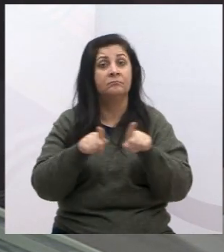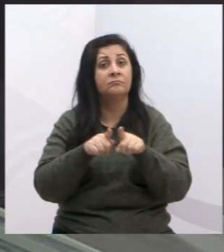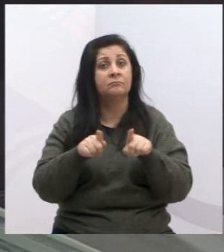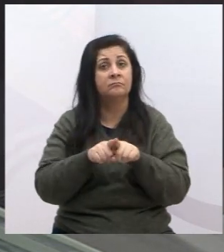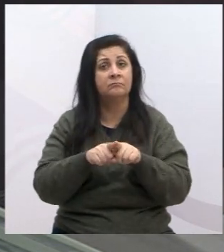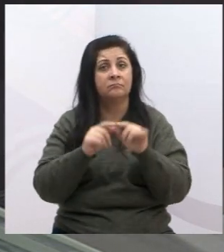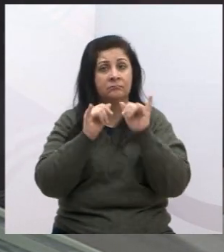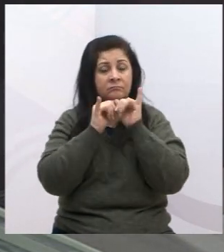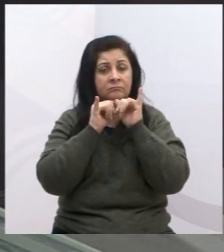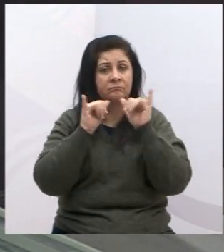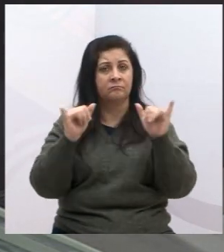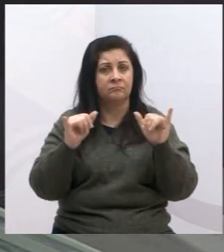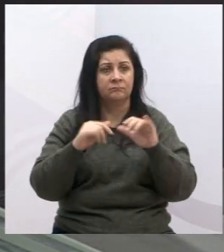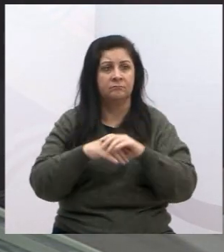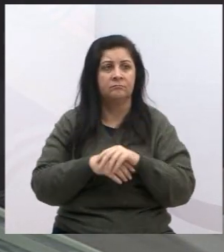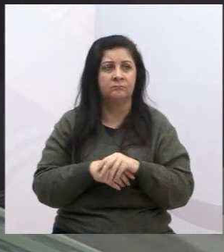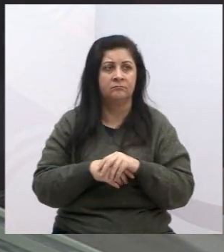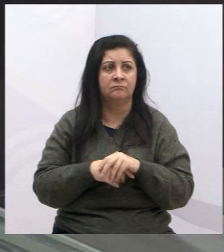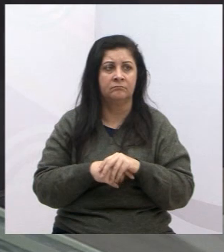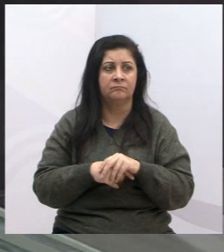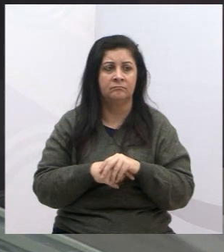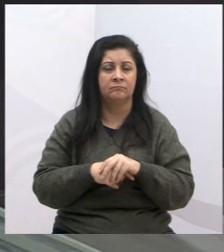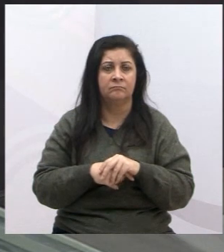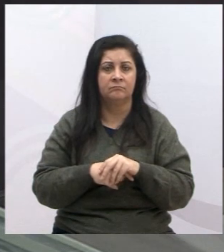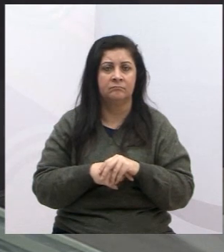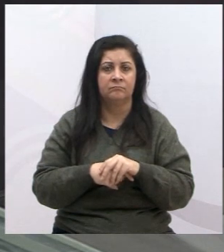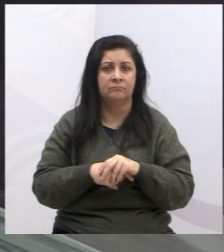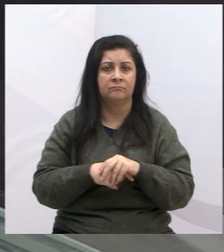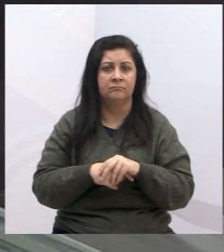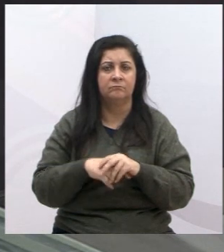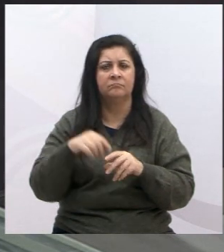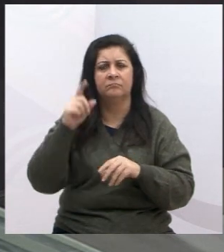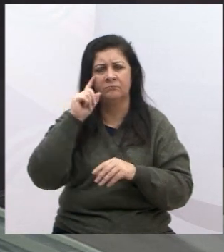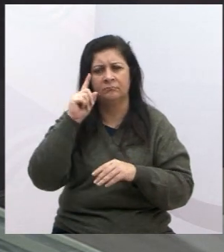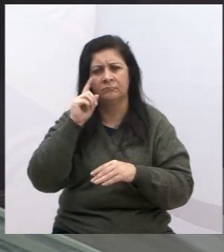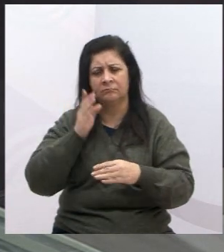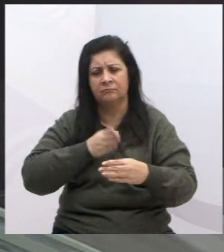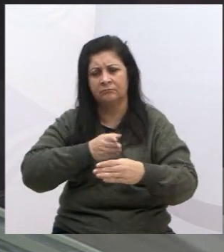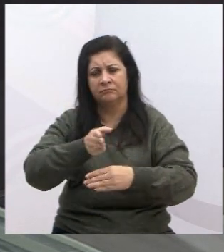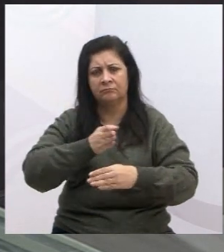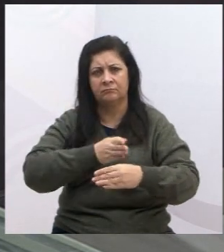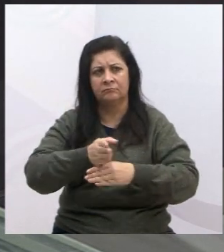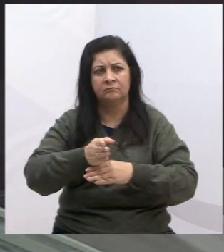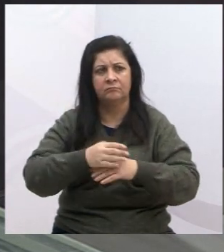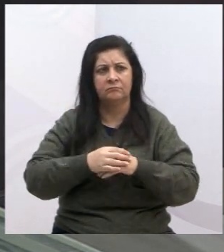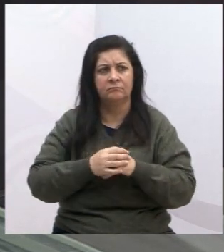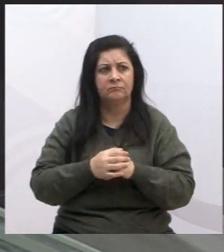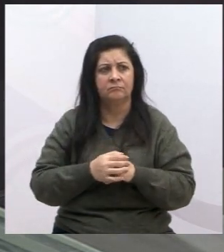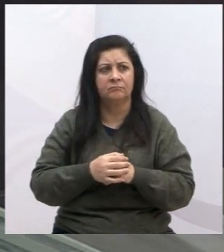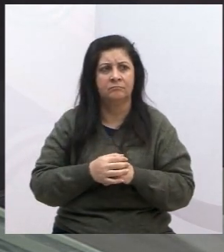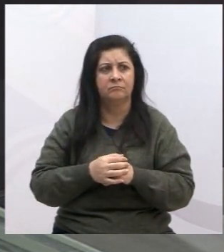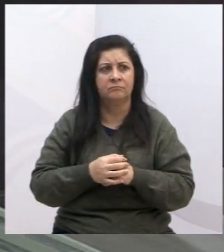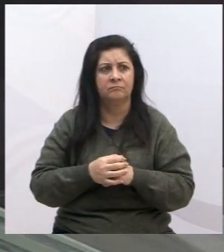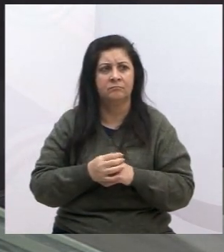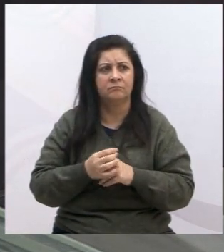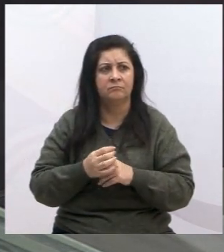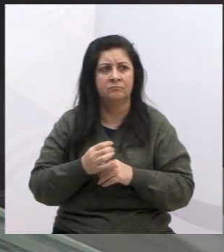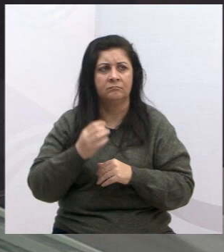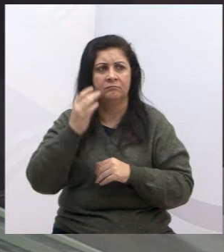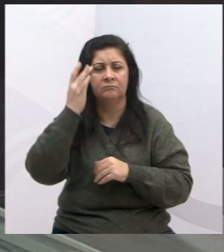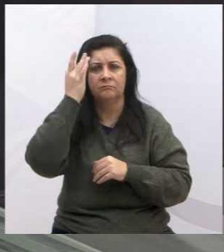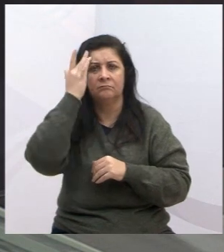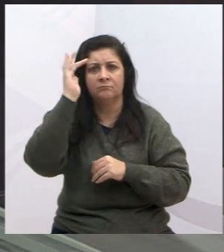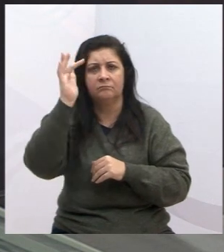também, senhor presidente, que ali isso passo todo dia. Não estou conseguindo entender onde seria colocada